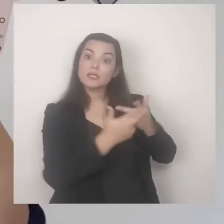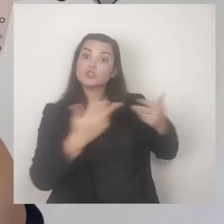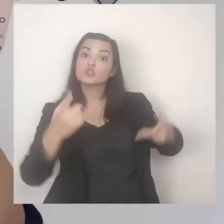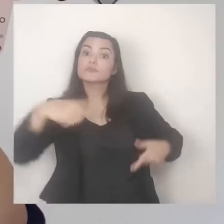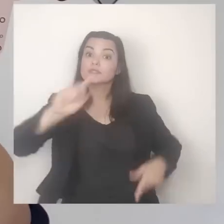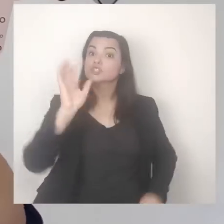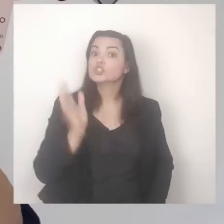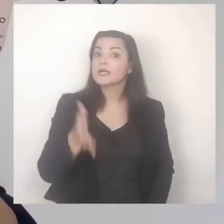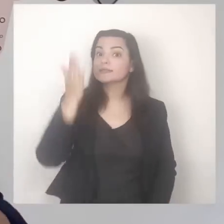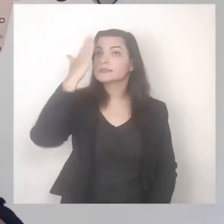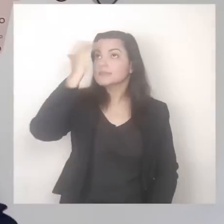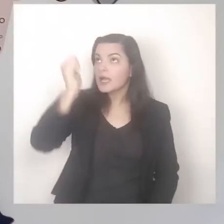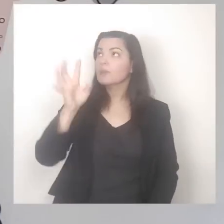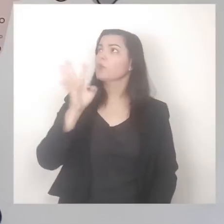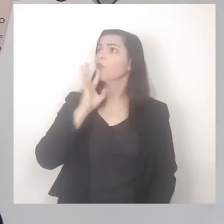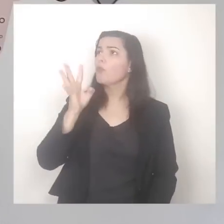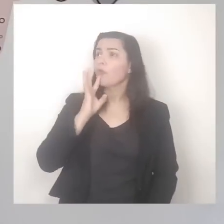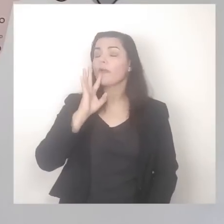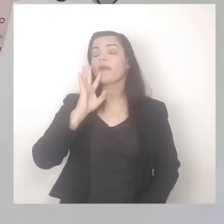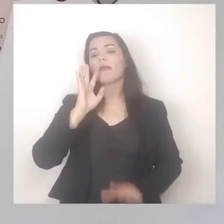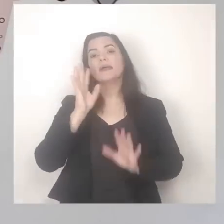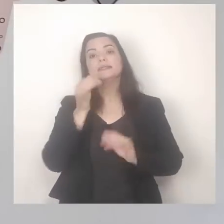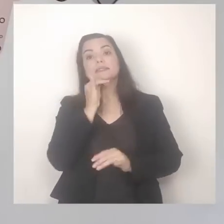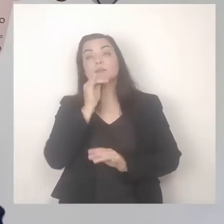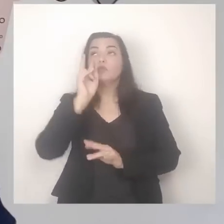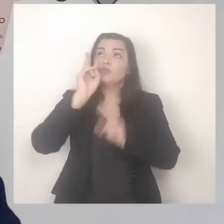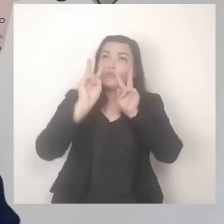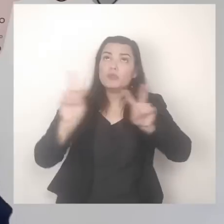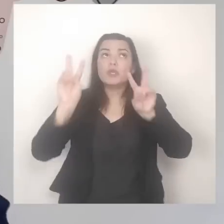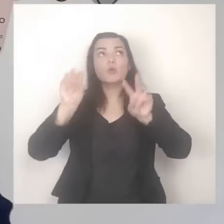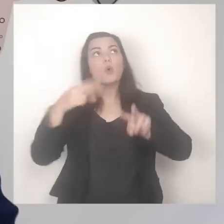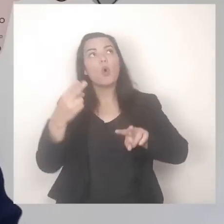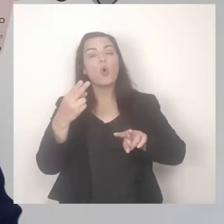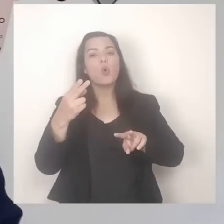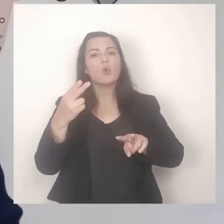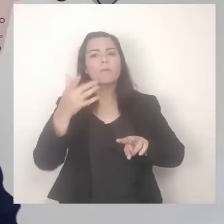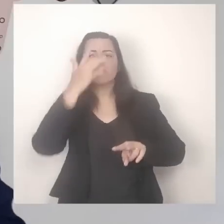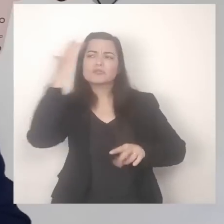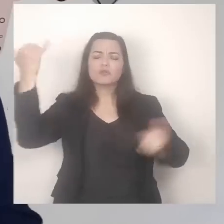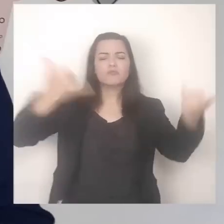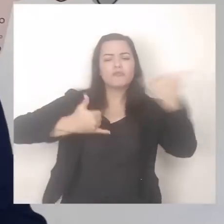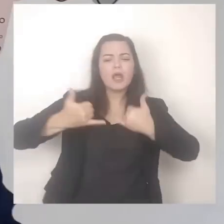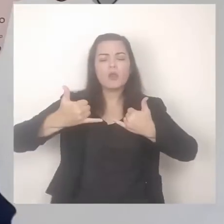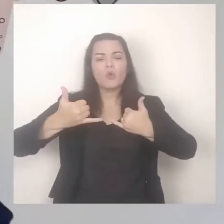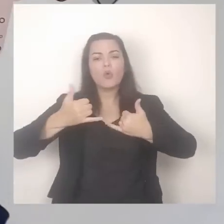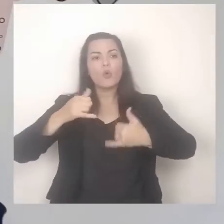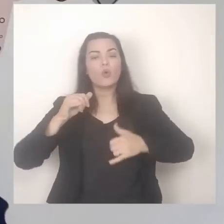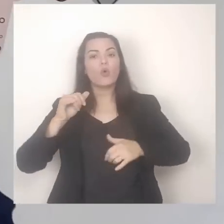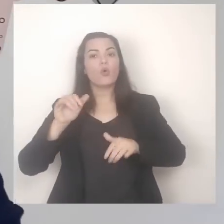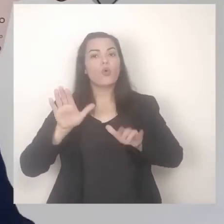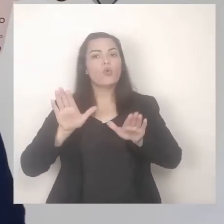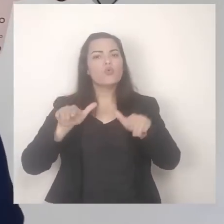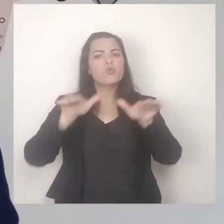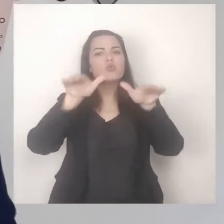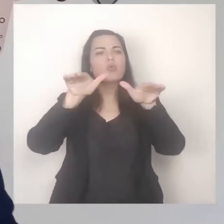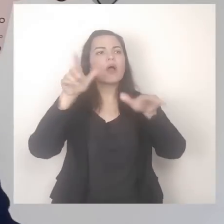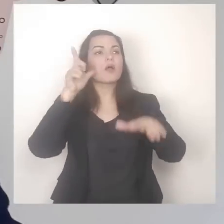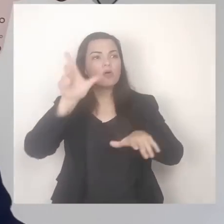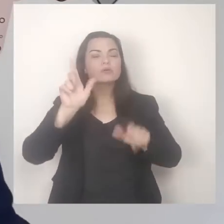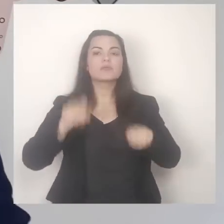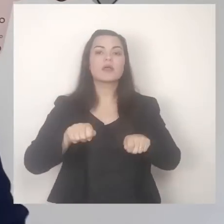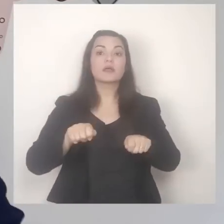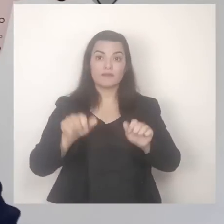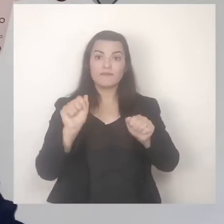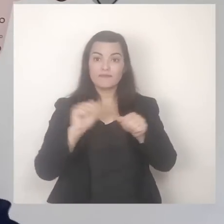ou ouviram falar que pode voar, tá bom? Façam uma lista aí no caderno de